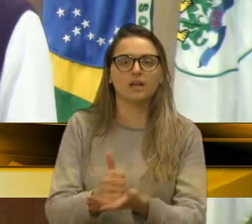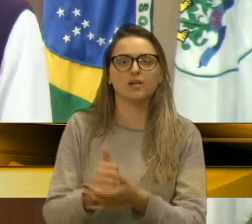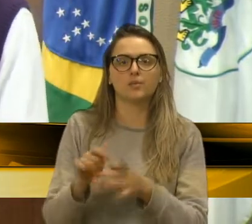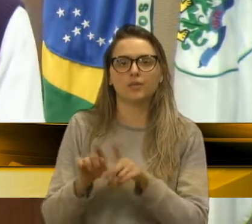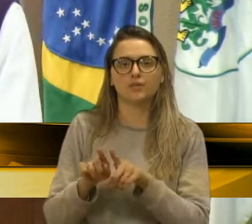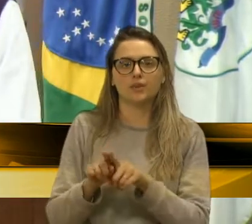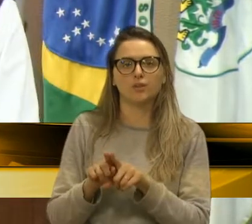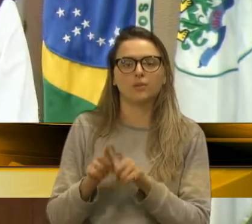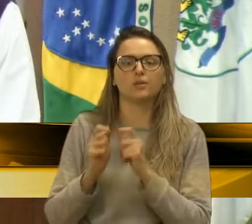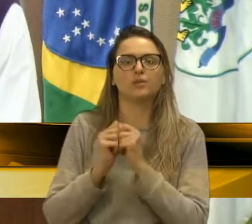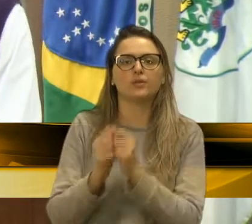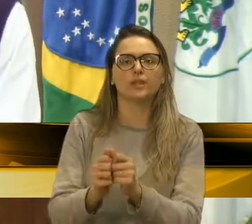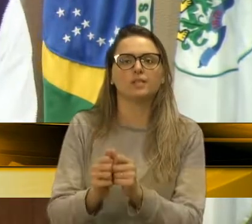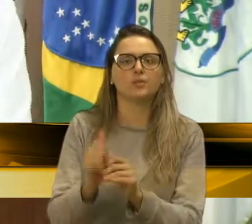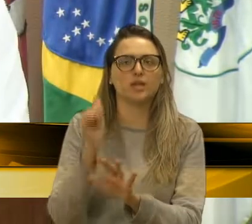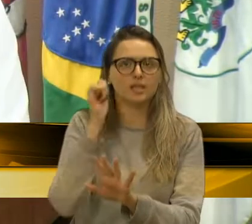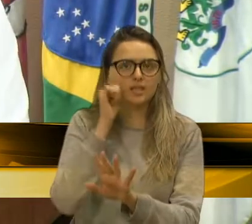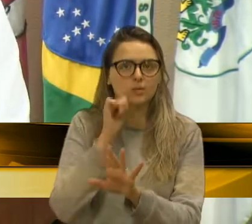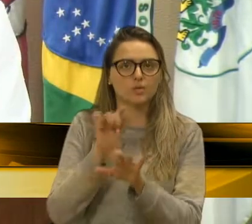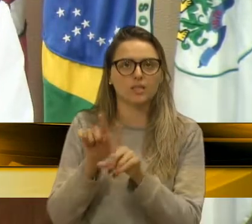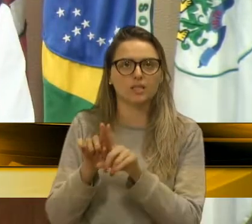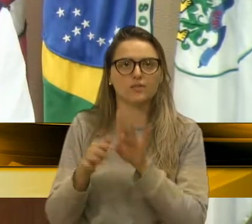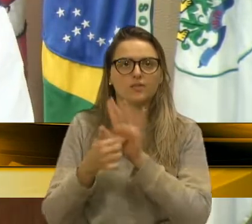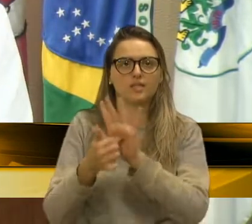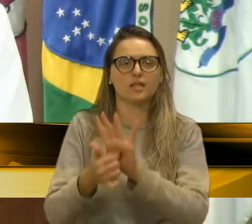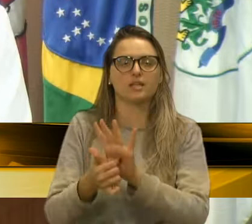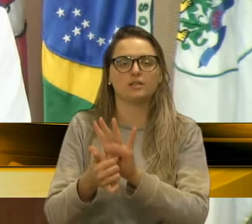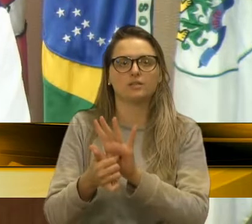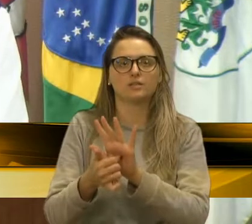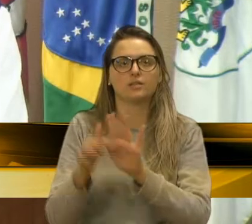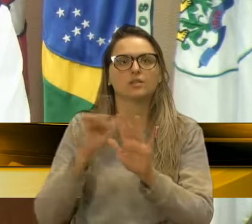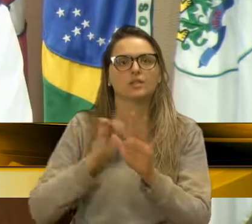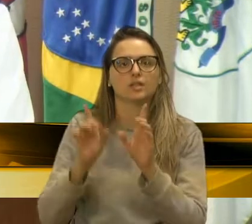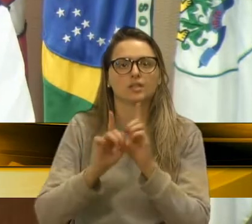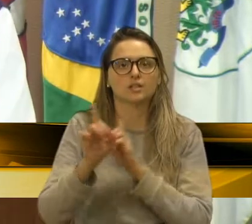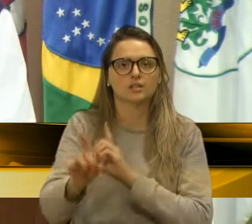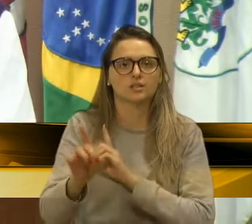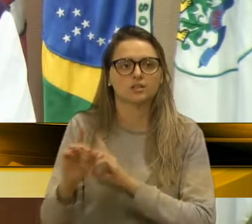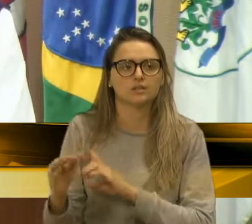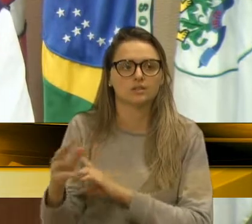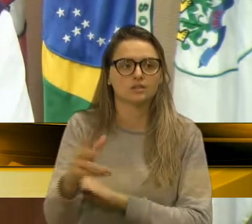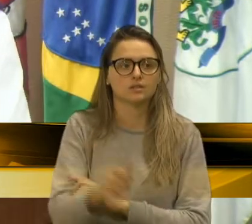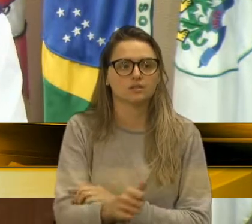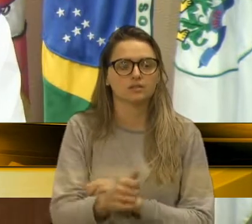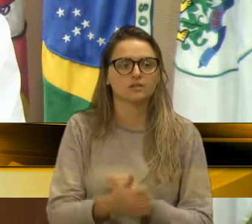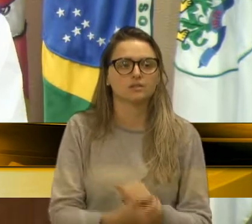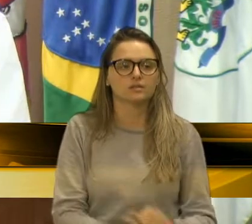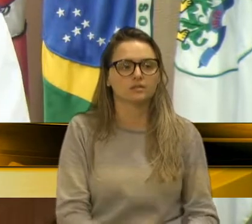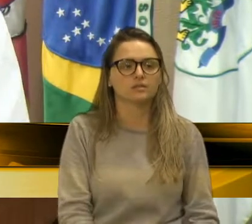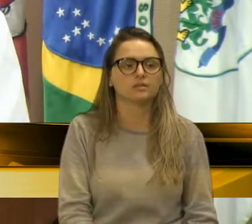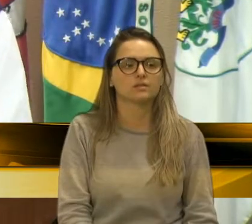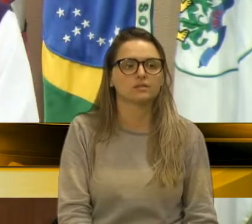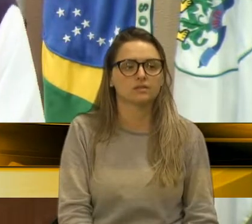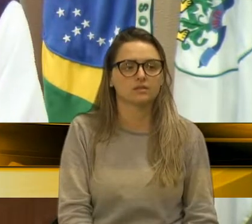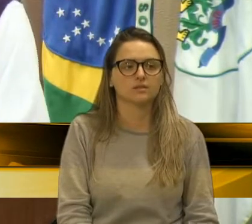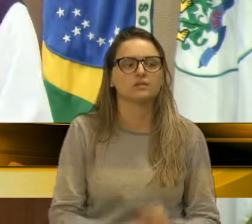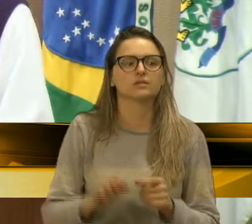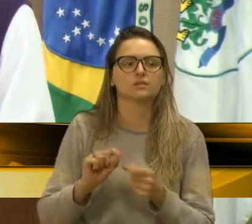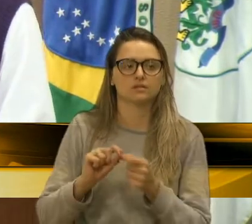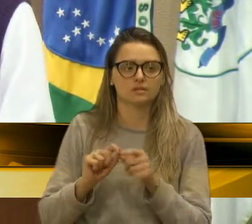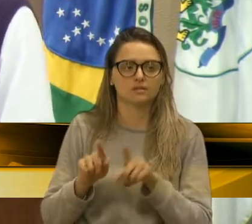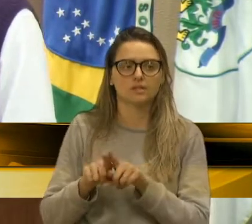serviço daquelas comunidades, inclusive, como eu já falei aqui, repetindo, as distâncias de 14, 15, 16 quilômetros para chegar até o